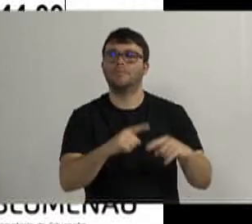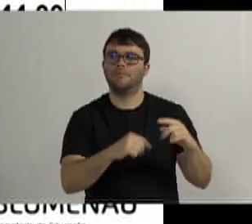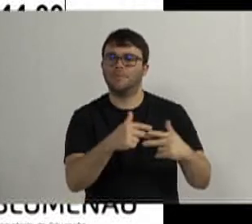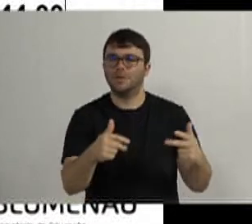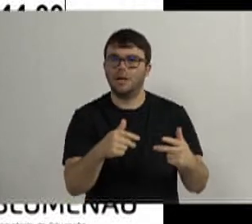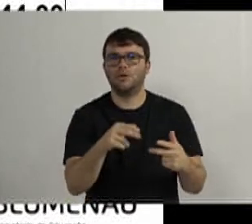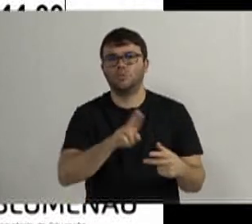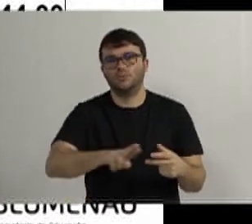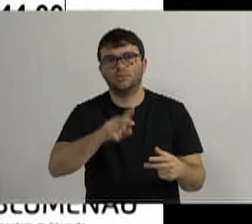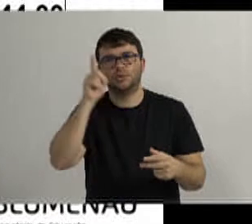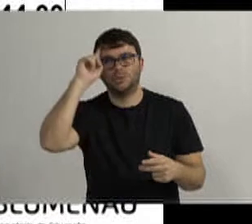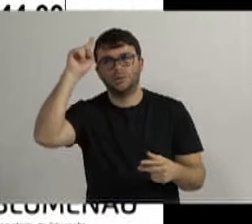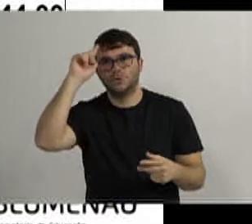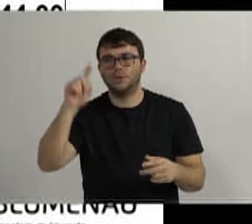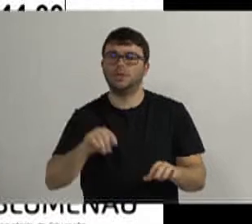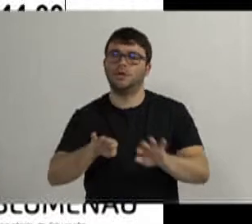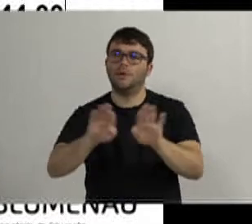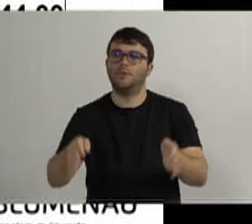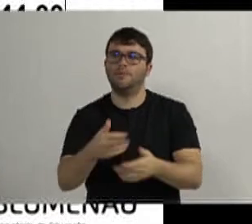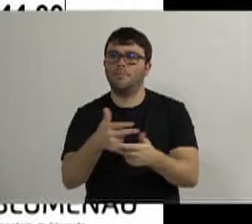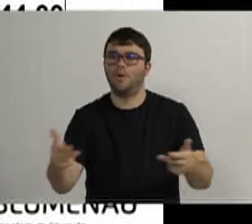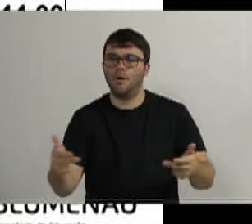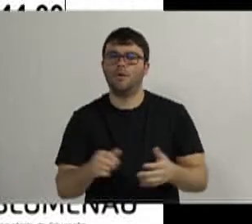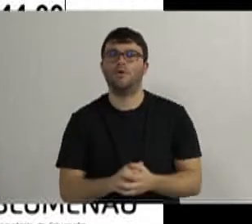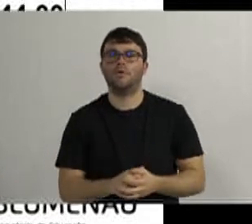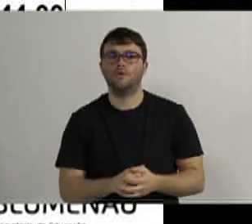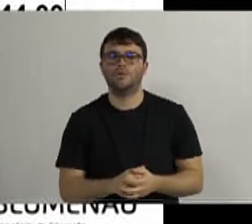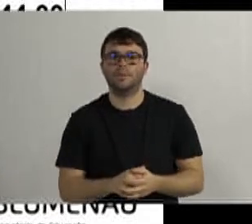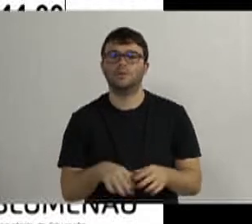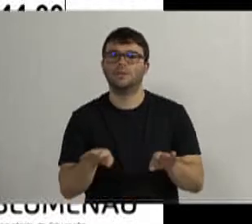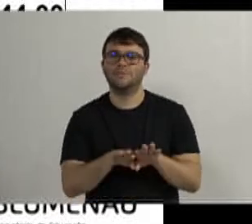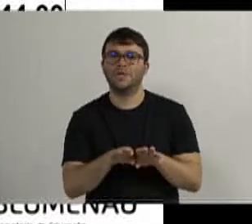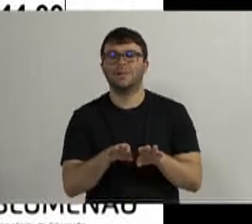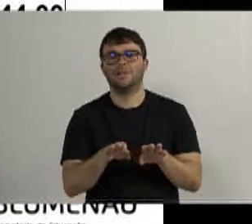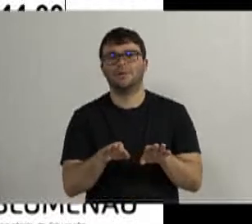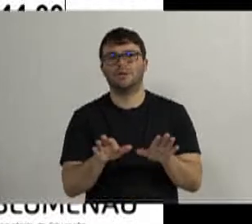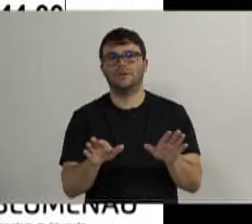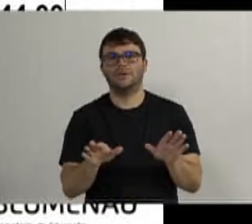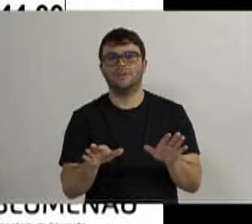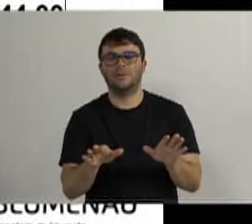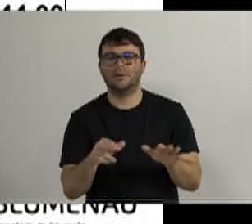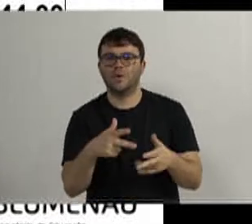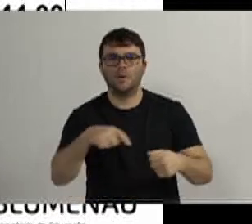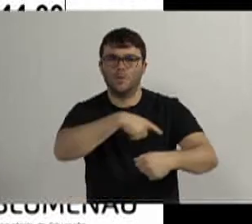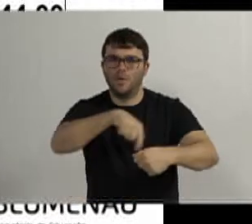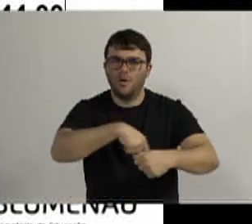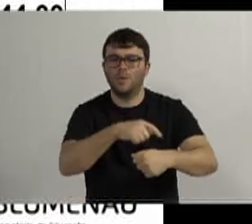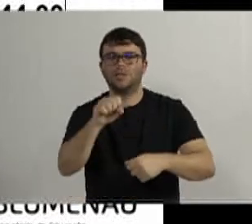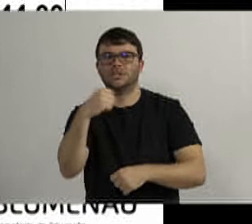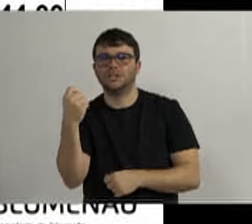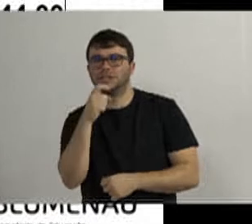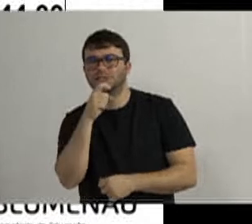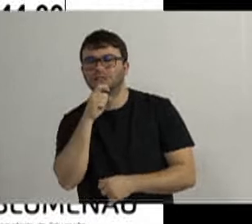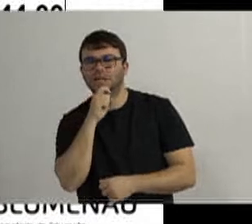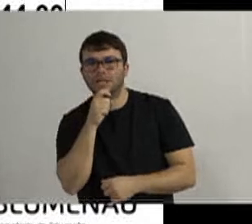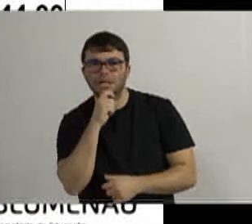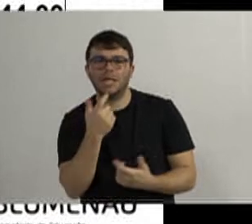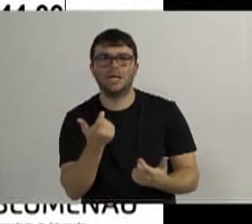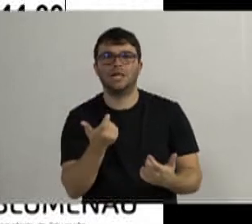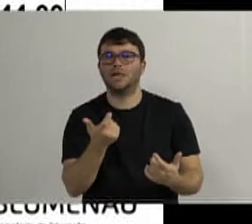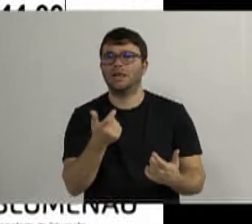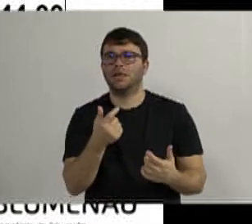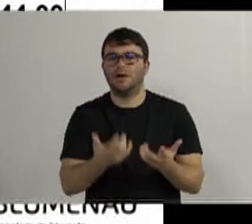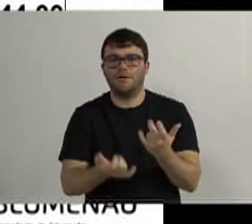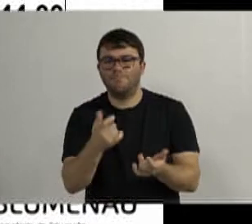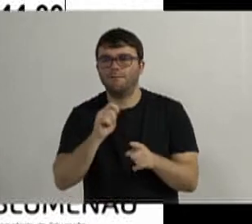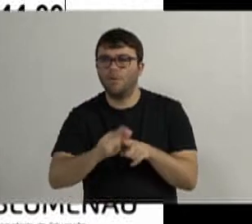a partir do imobiliário a parte dele Eletro eletrodomésticos elevadores geladeiras fogão microondas e